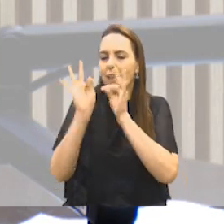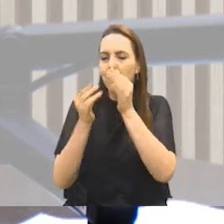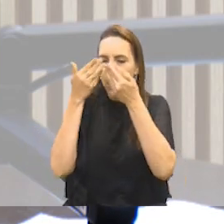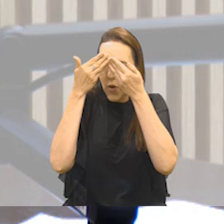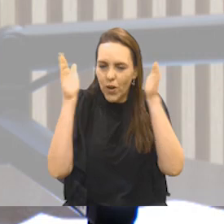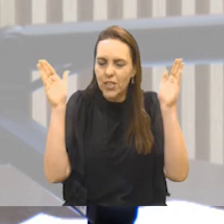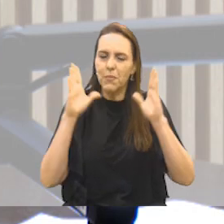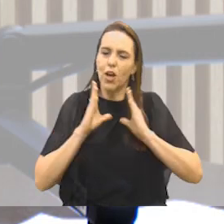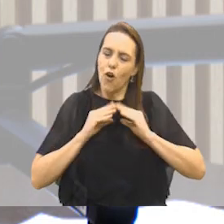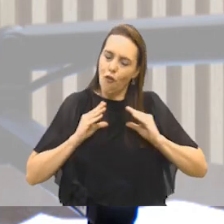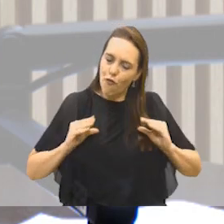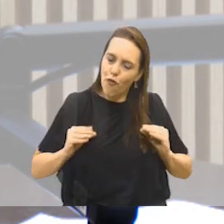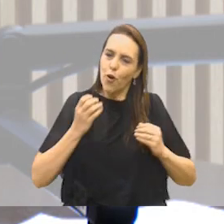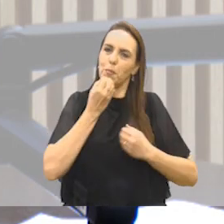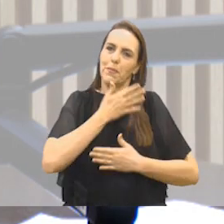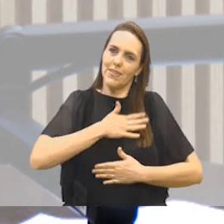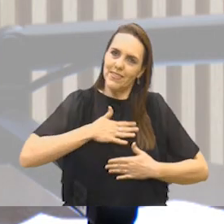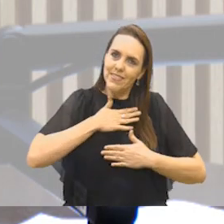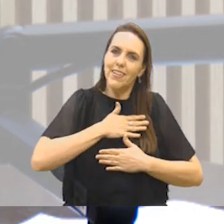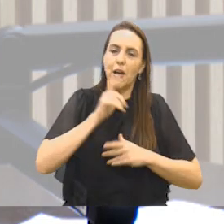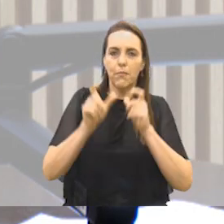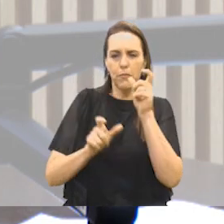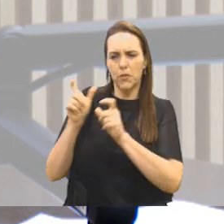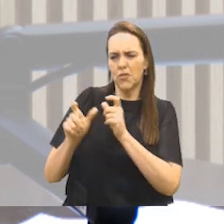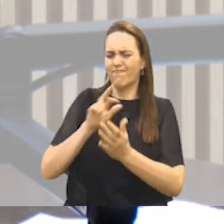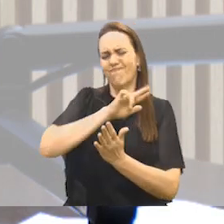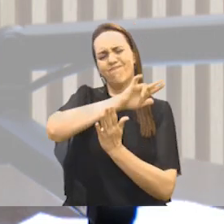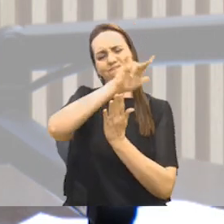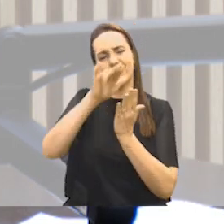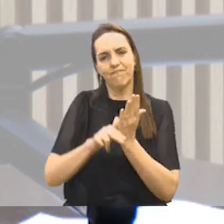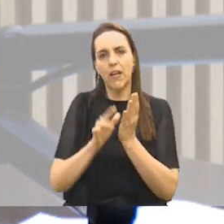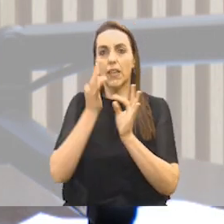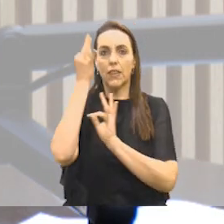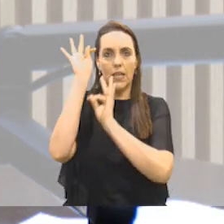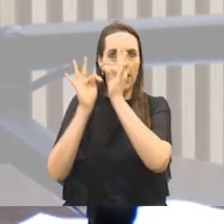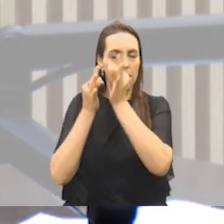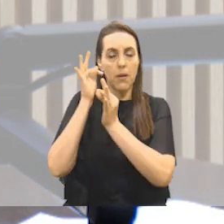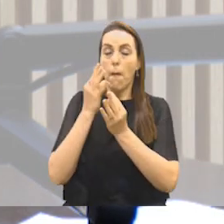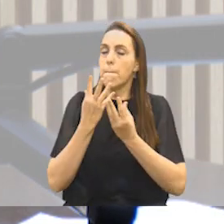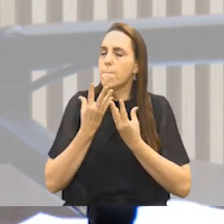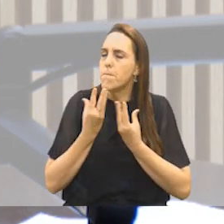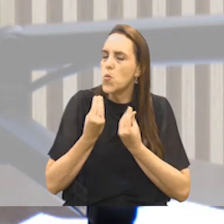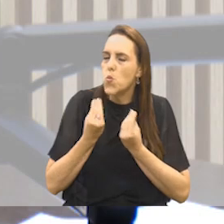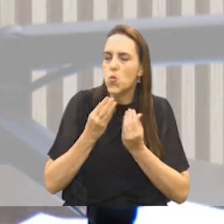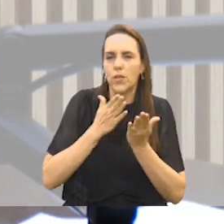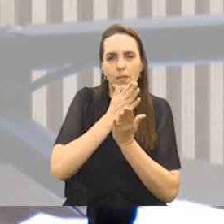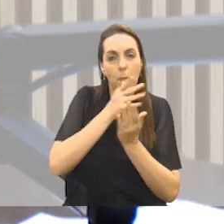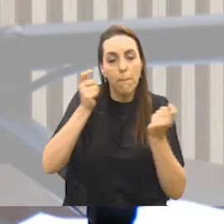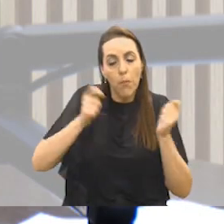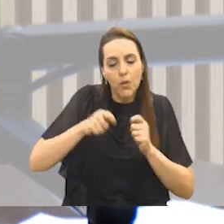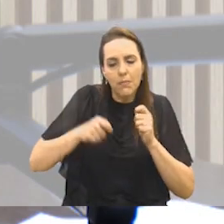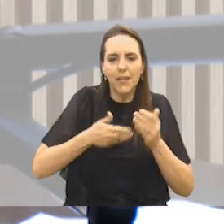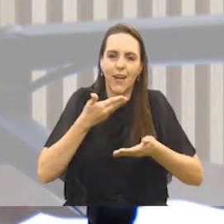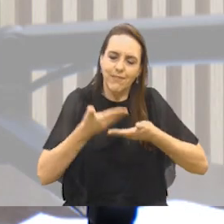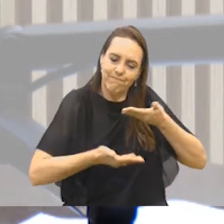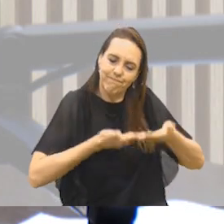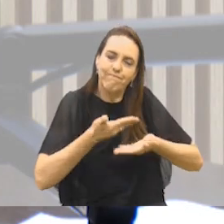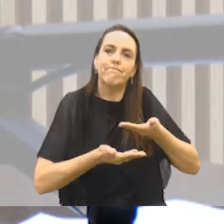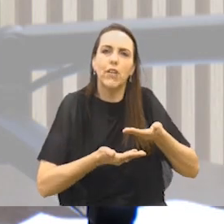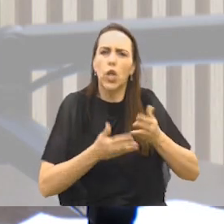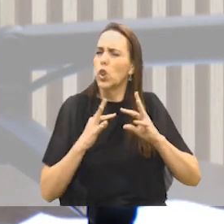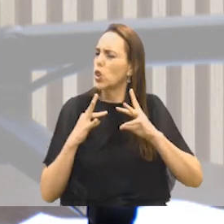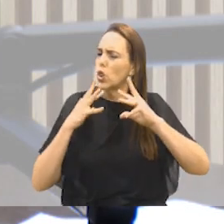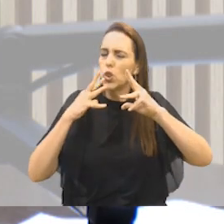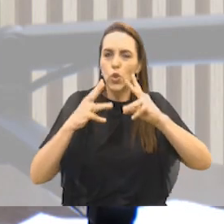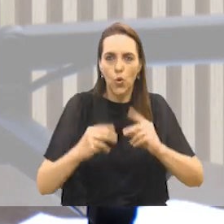é justamente trazer um conforto, trazer um bem-estar. E existem inúmeras terapias, diversas, existem muitas ferramentas.